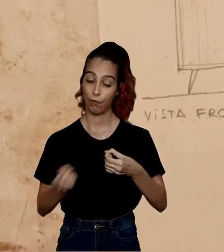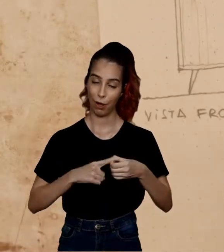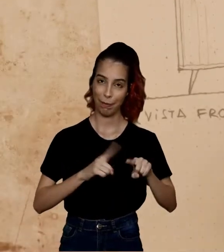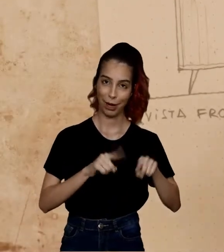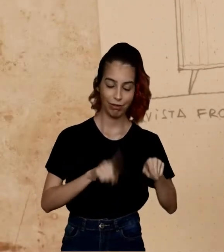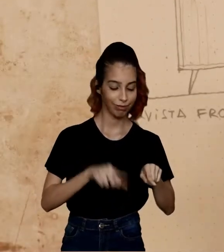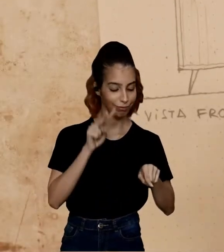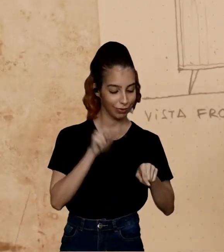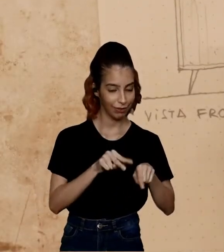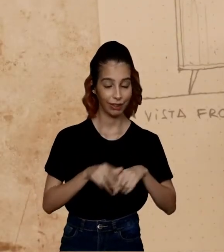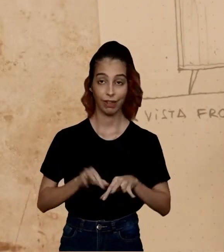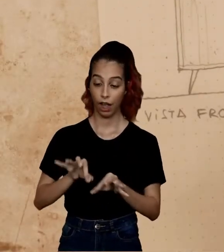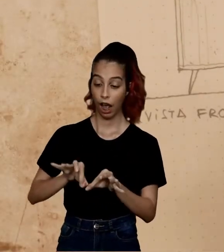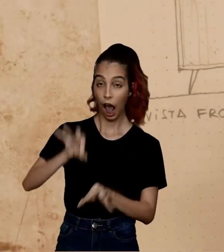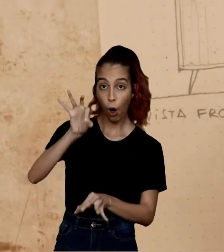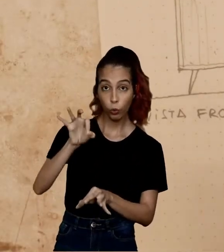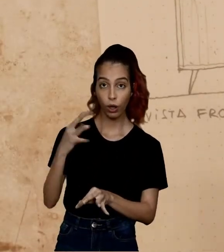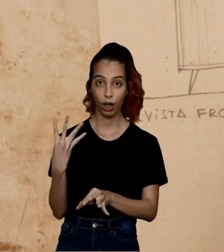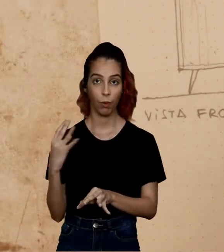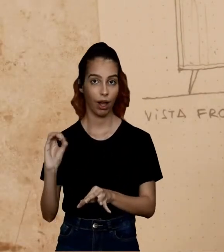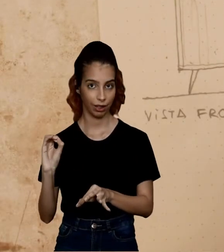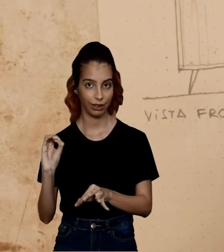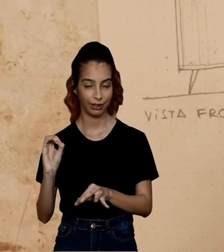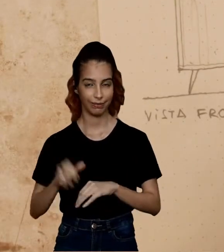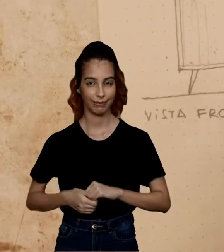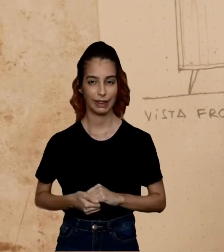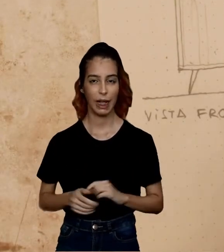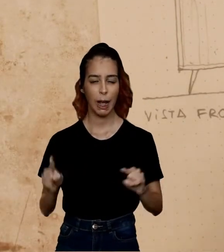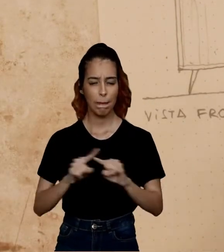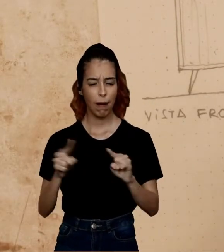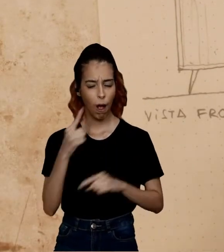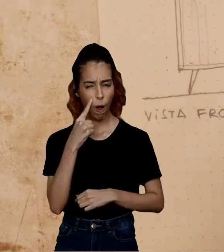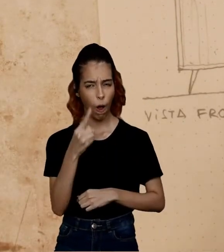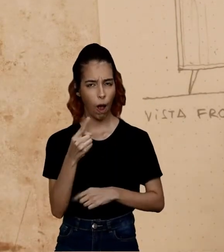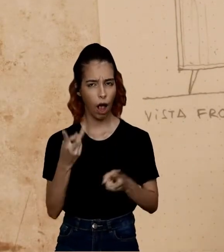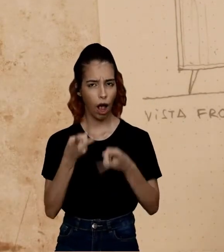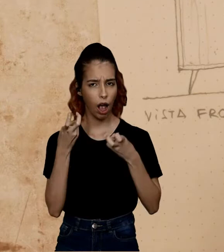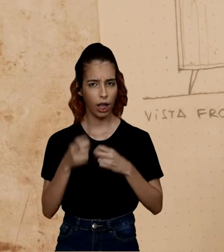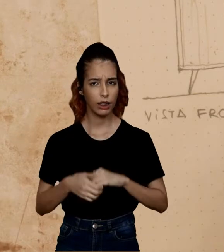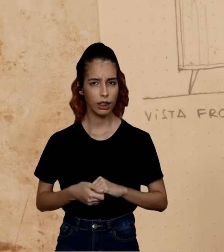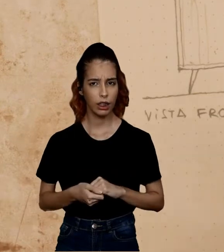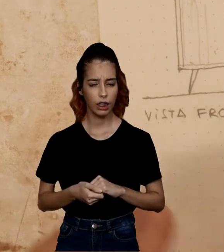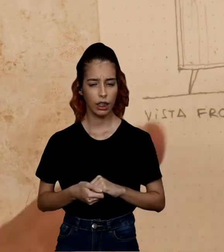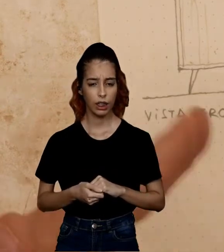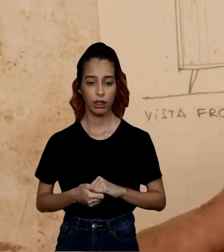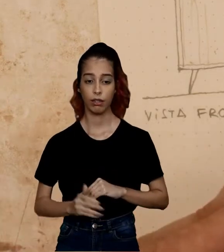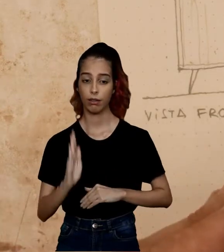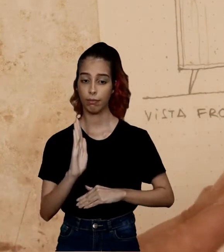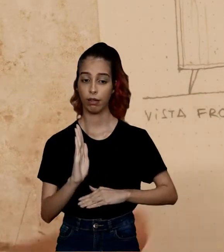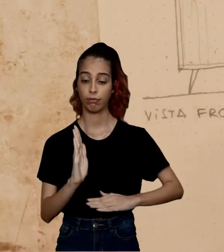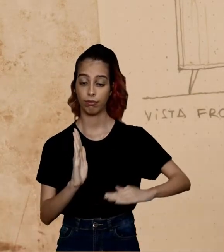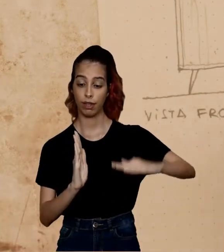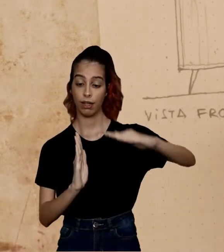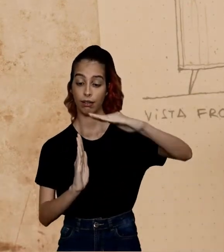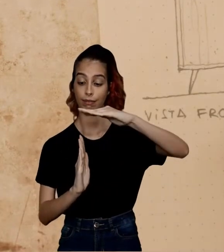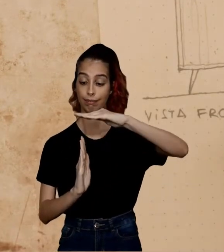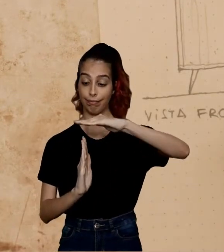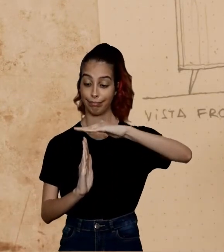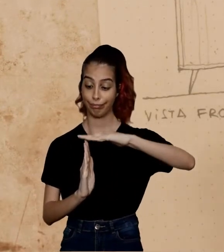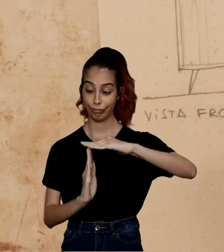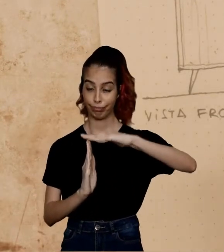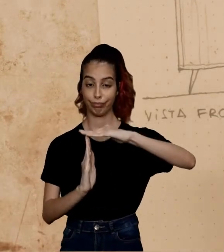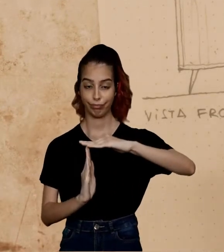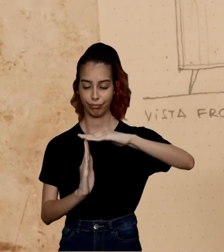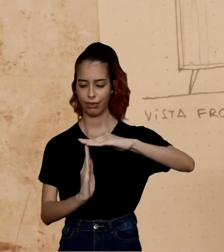Voltando ao projeto, a minha altura é de 40. No entanto, como vocês podem perceber aqui, um apoia sobre o outro, então